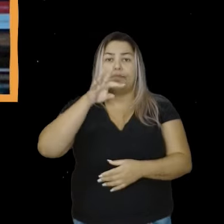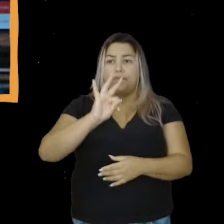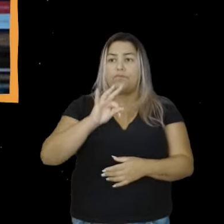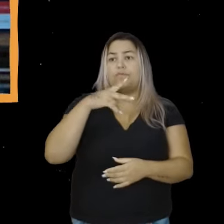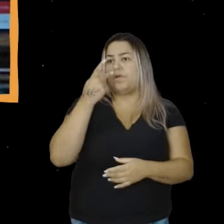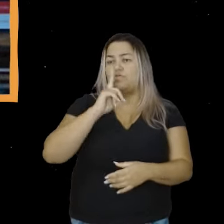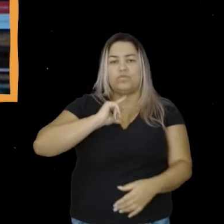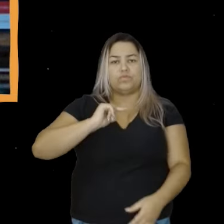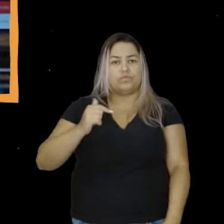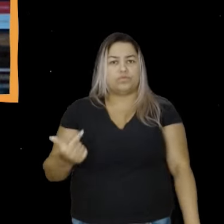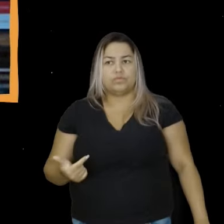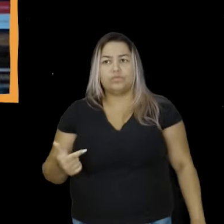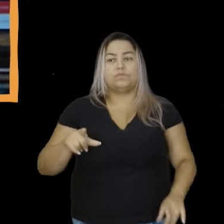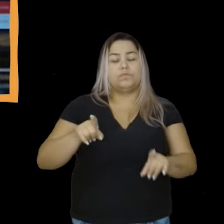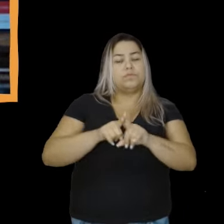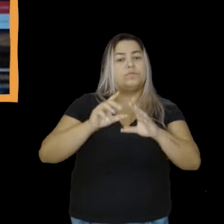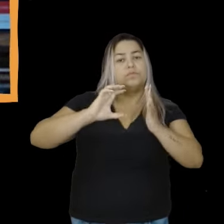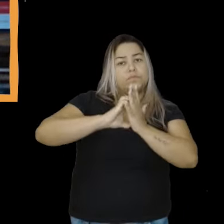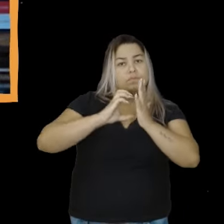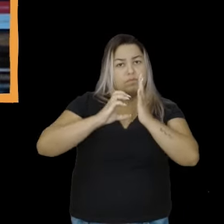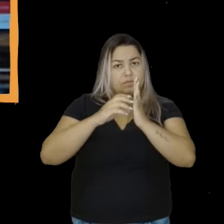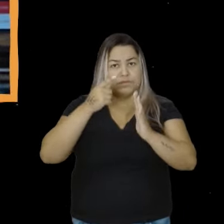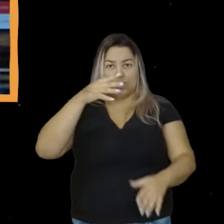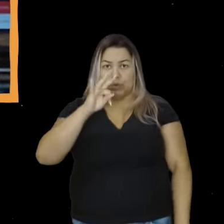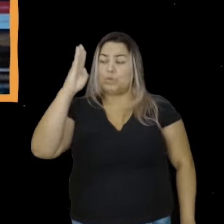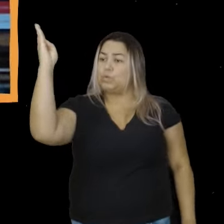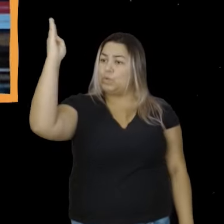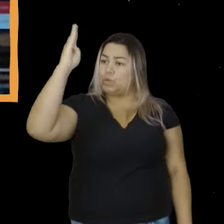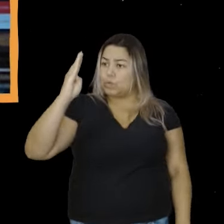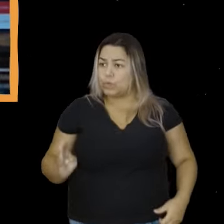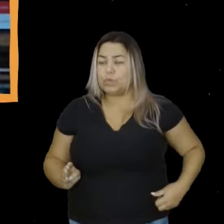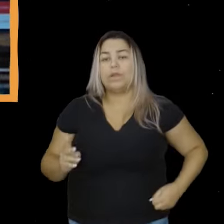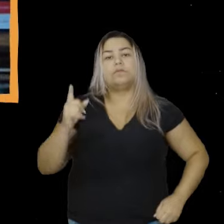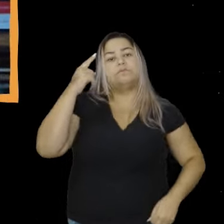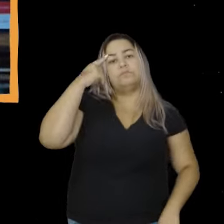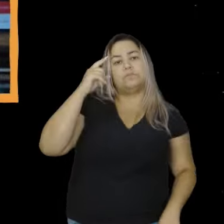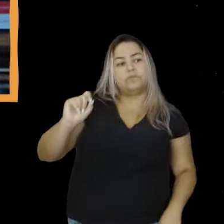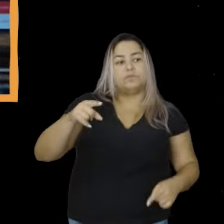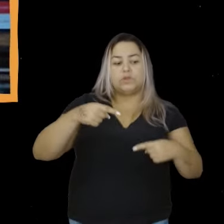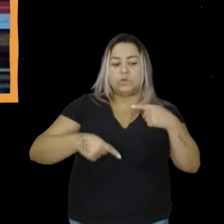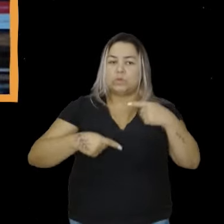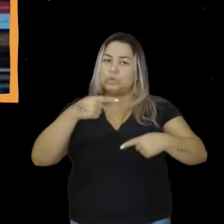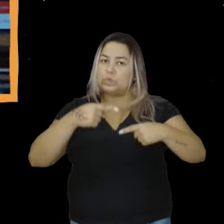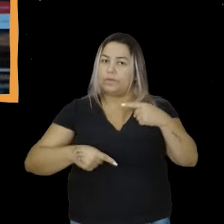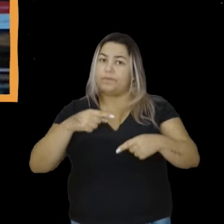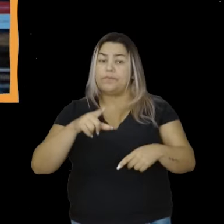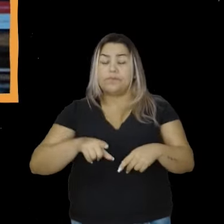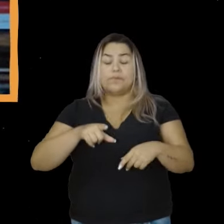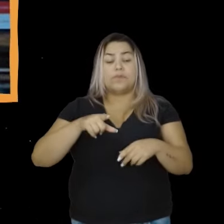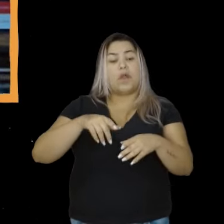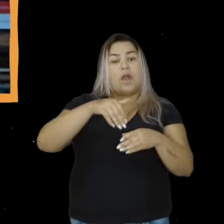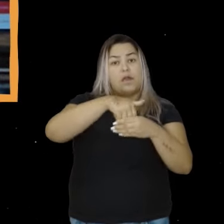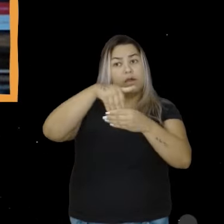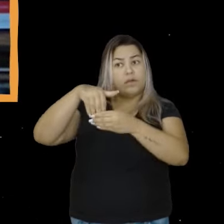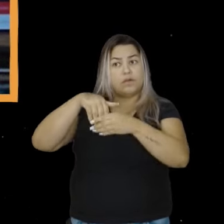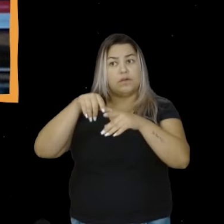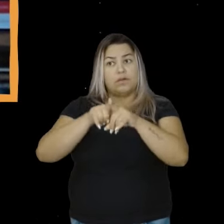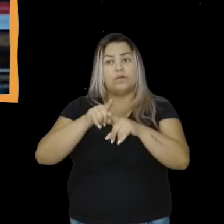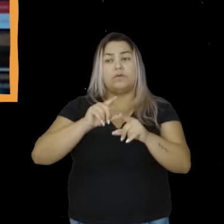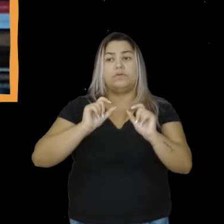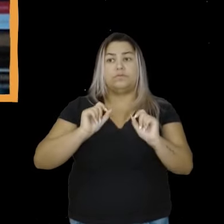que não existia espaço para um partido como o PT no Brasil. A ideia da disputa eleitoral, como a primeira que eu participei com o Lula,